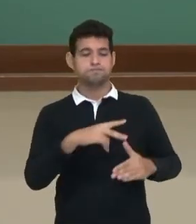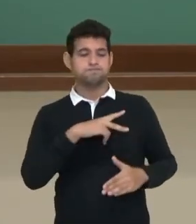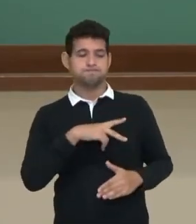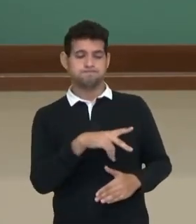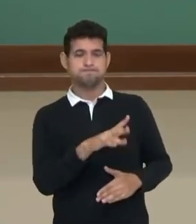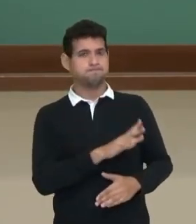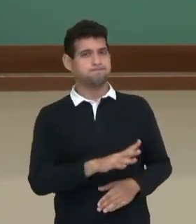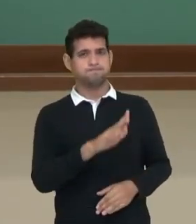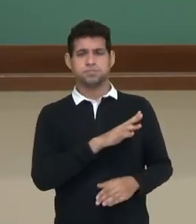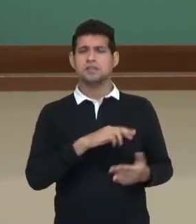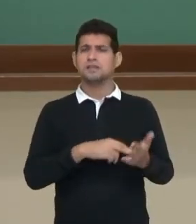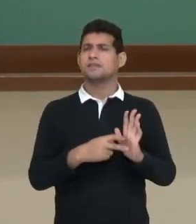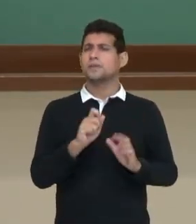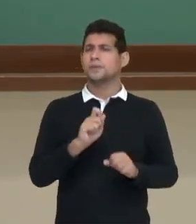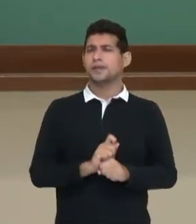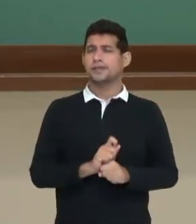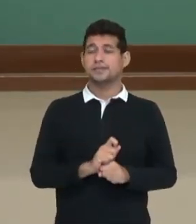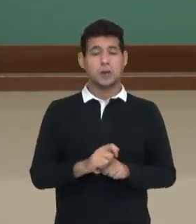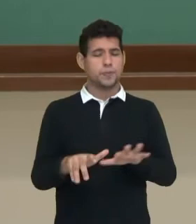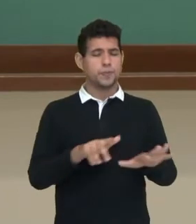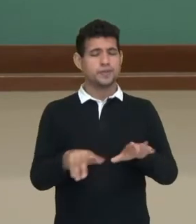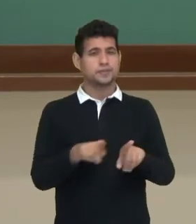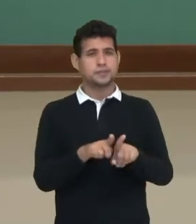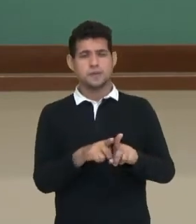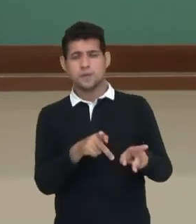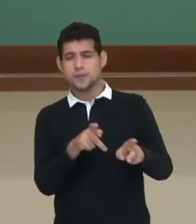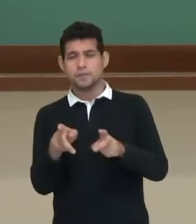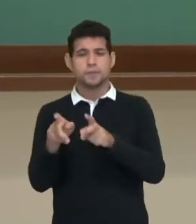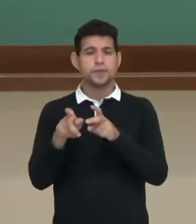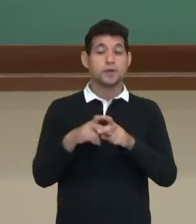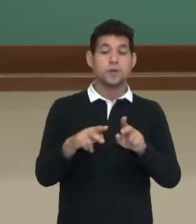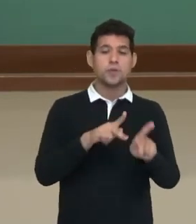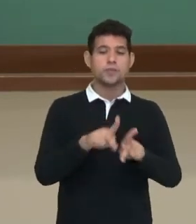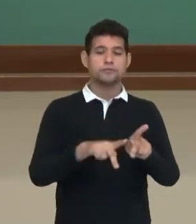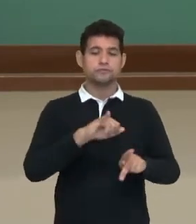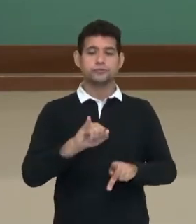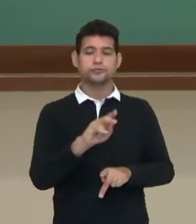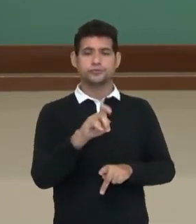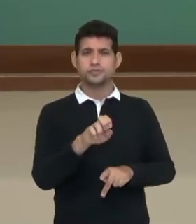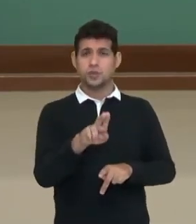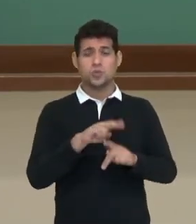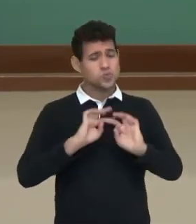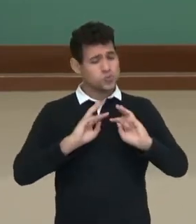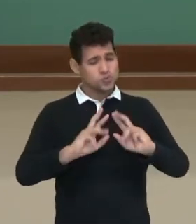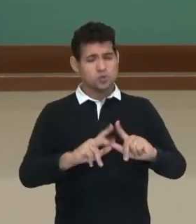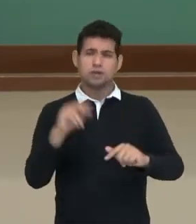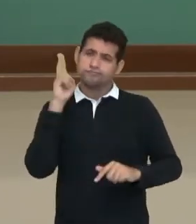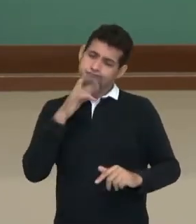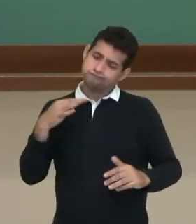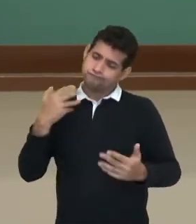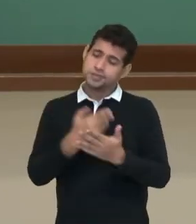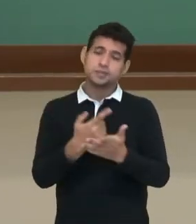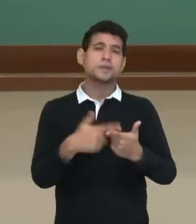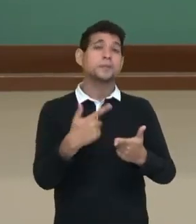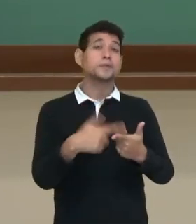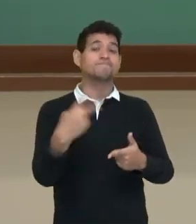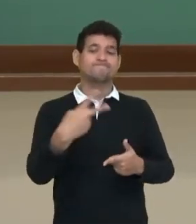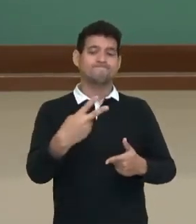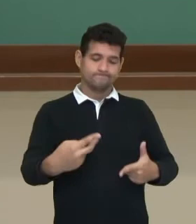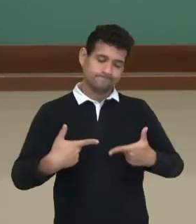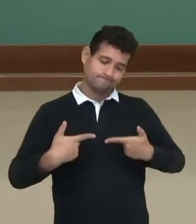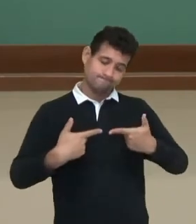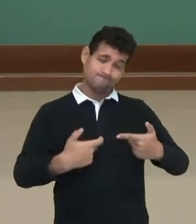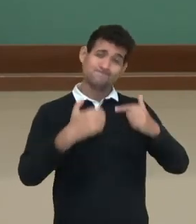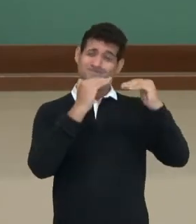deles. Isso gerou muito movimento de perseguição aos judeus, isso ao longo de toda a história, o que só se agravou com a Segunda Guerra